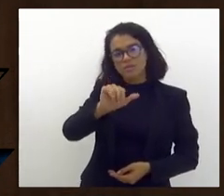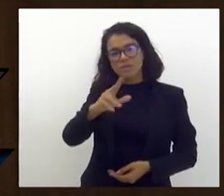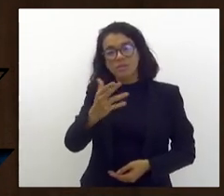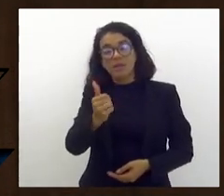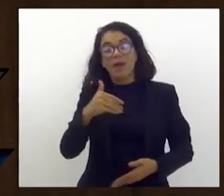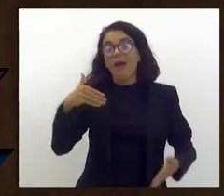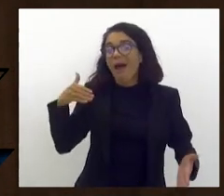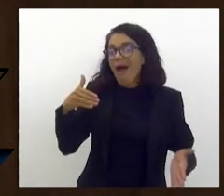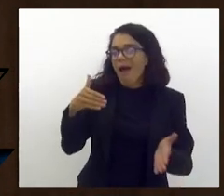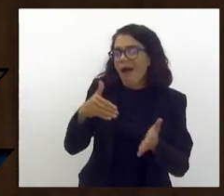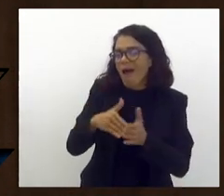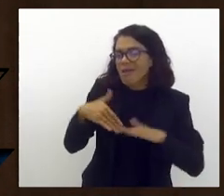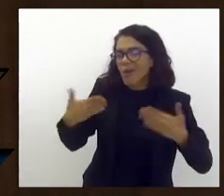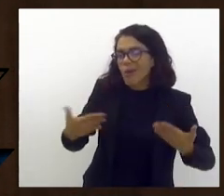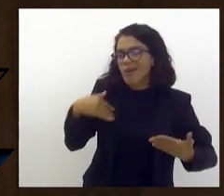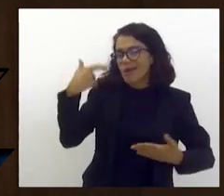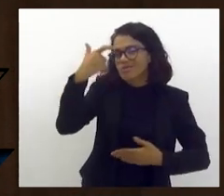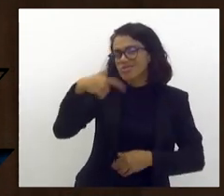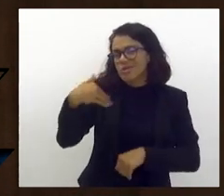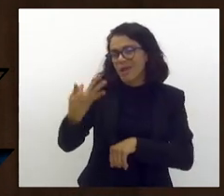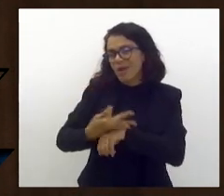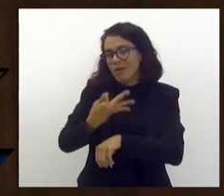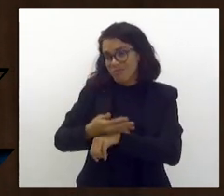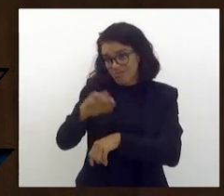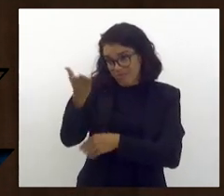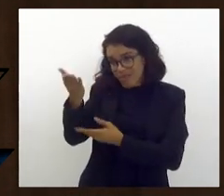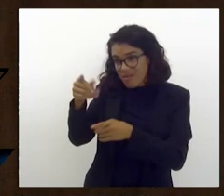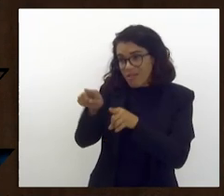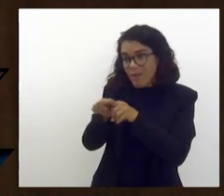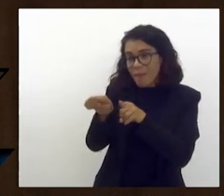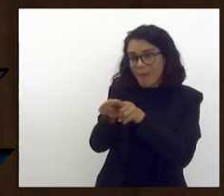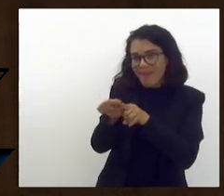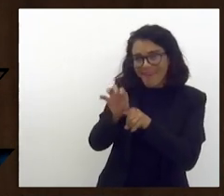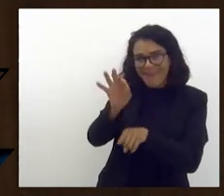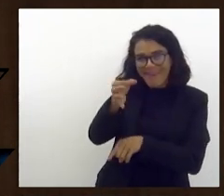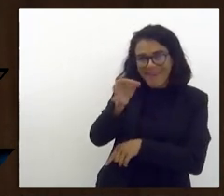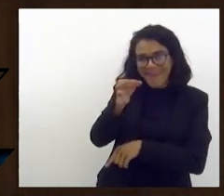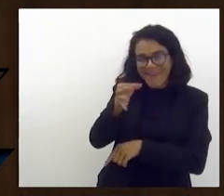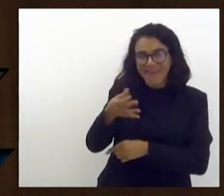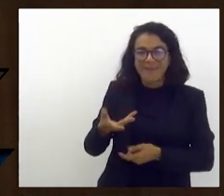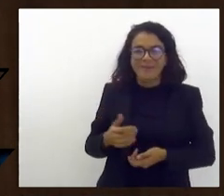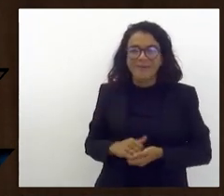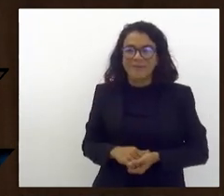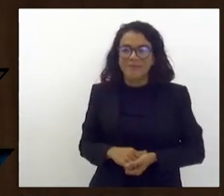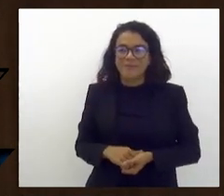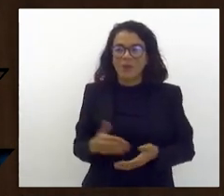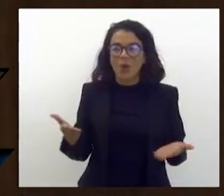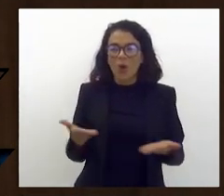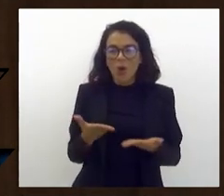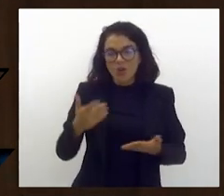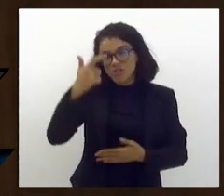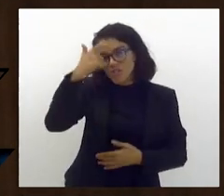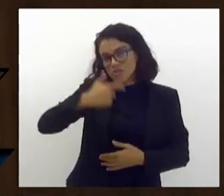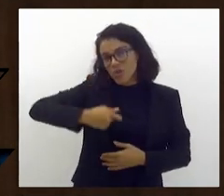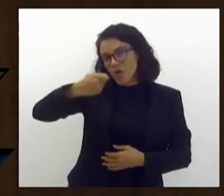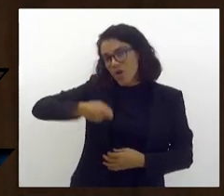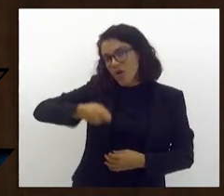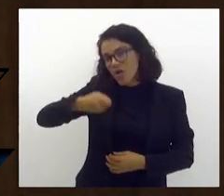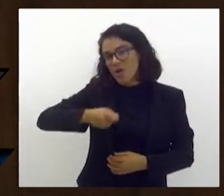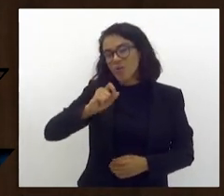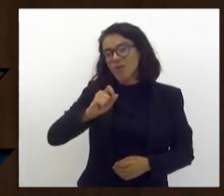quando vamos aturar isso? Até a Vossa Excelência, me lembro, tempos atrás, o que passou. Hoje eu sou obrigado a andar